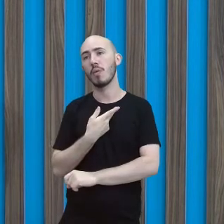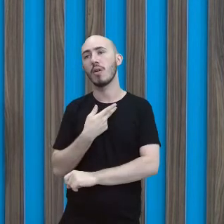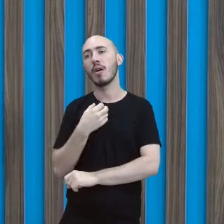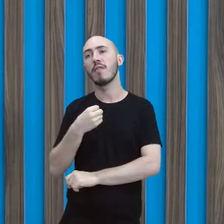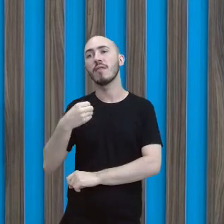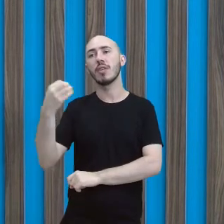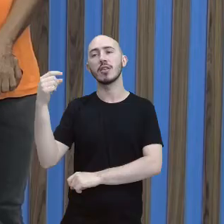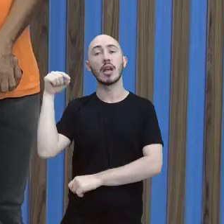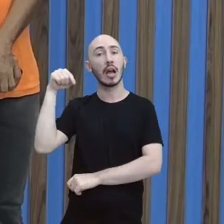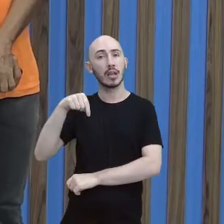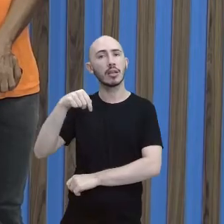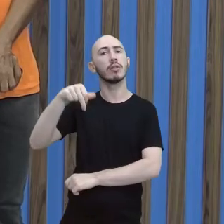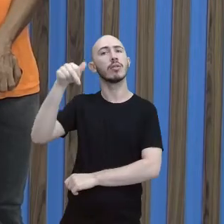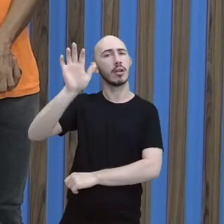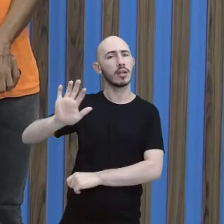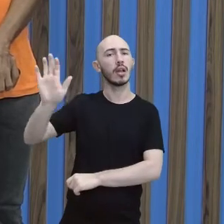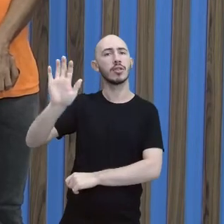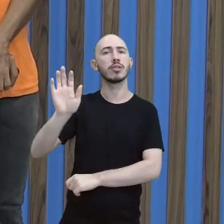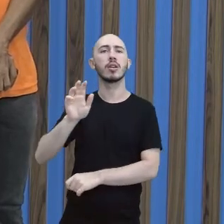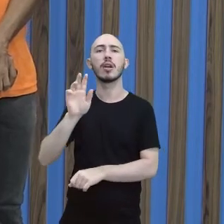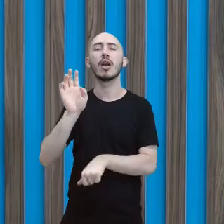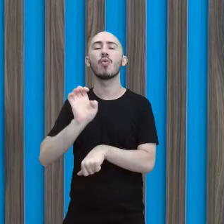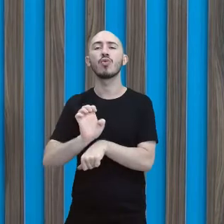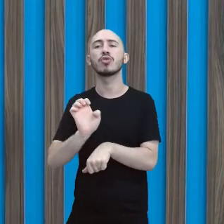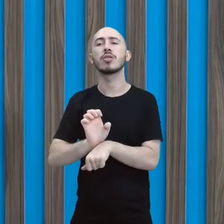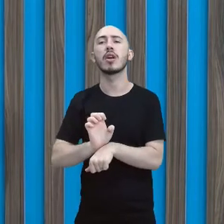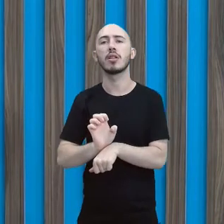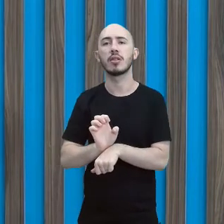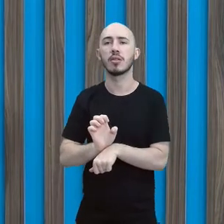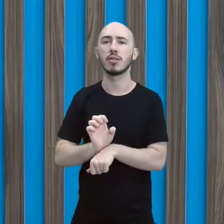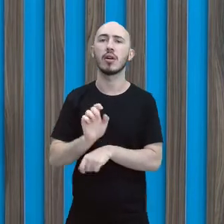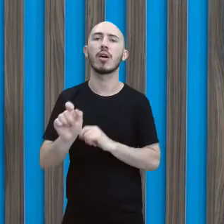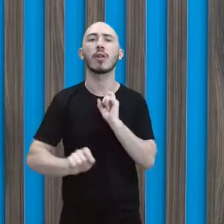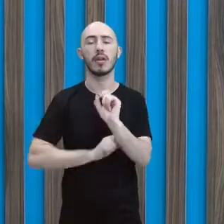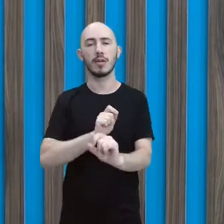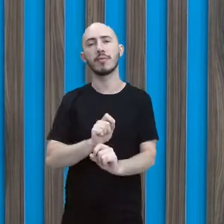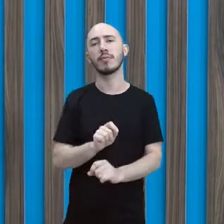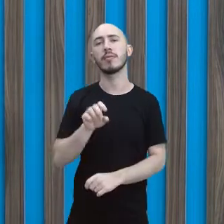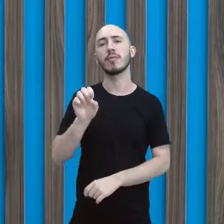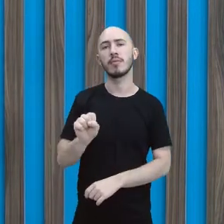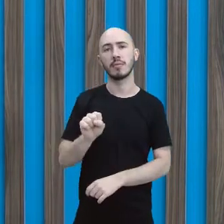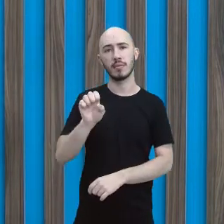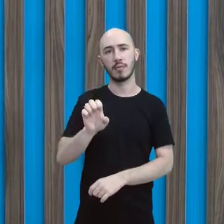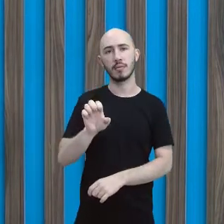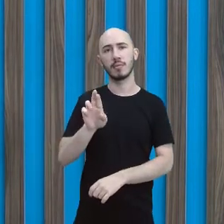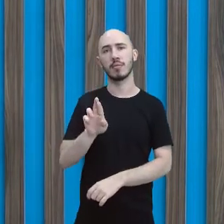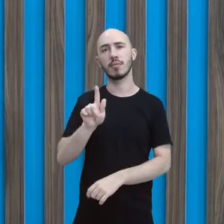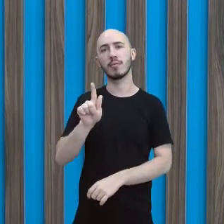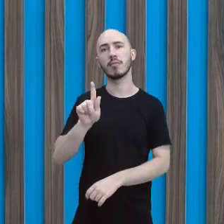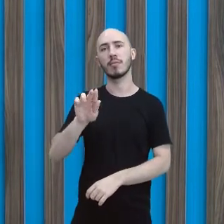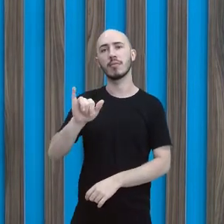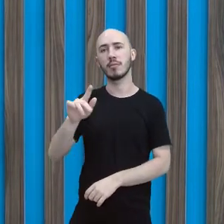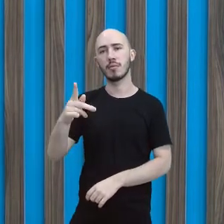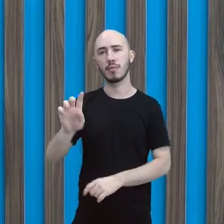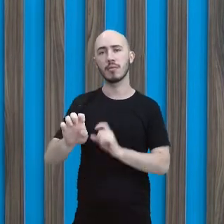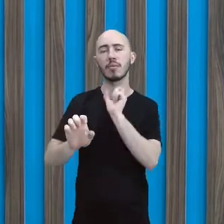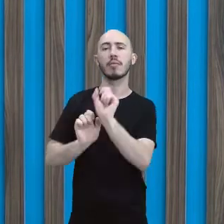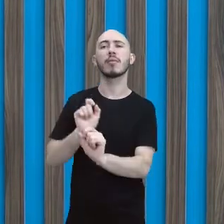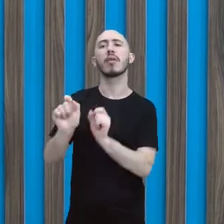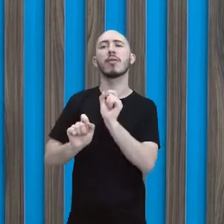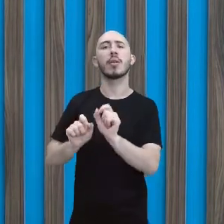do próprio Nordeste. Eu cheguei lá no estado foi em Sergipe, né, naquela orla de Atalaia. Aí eu fui lá curtir, né,